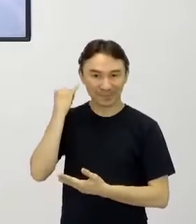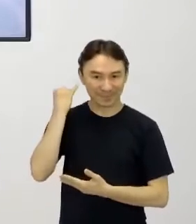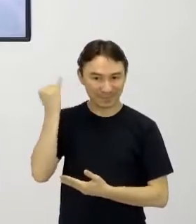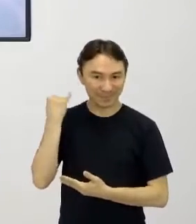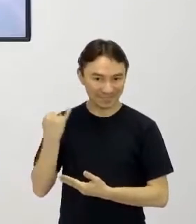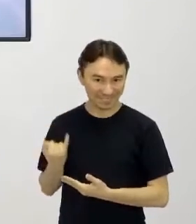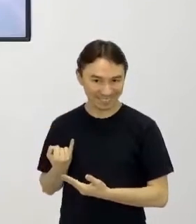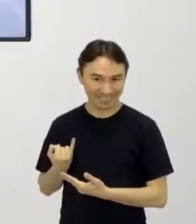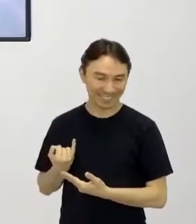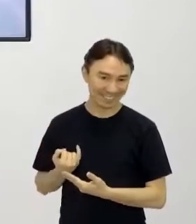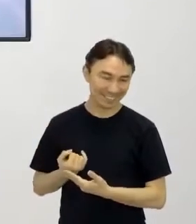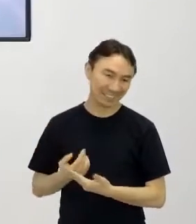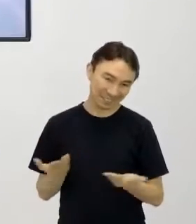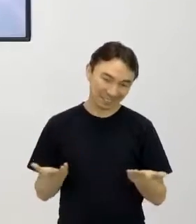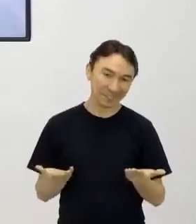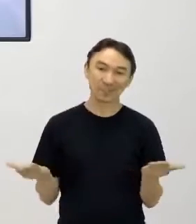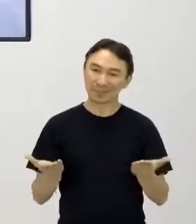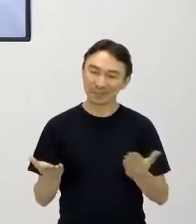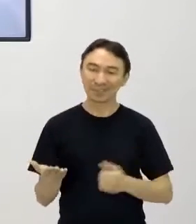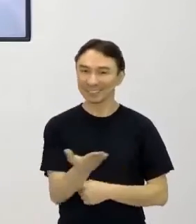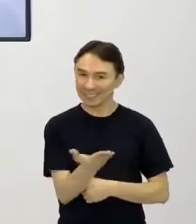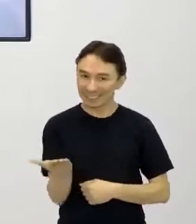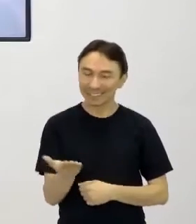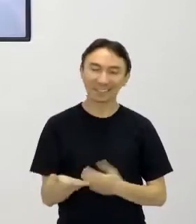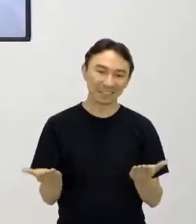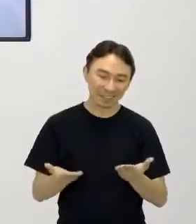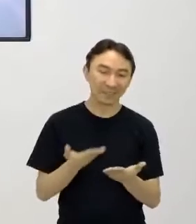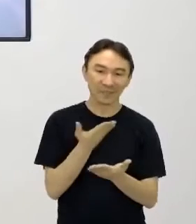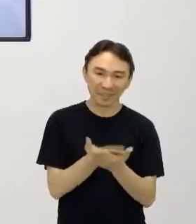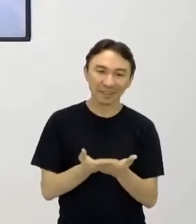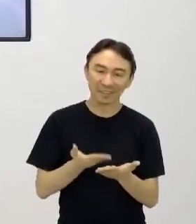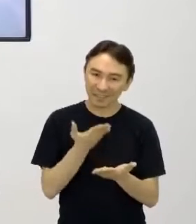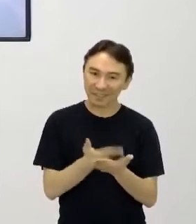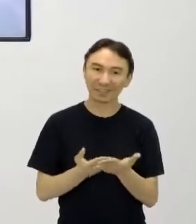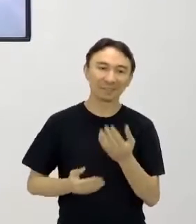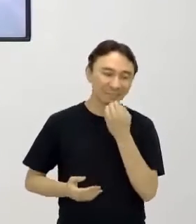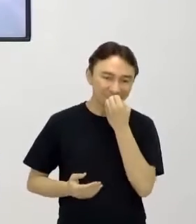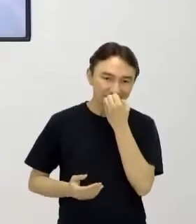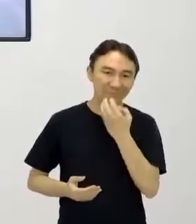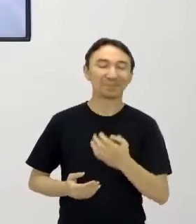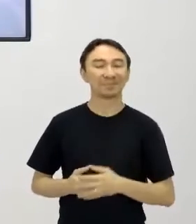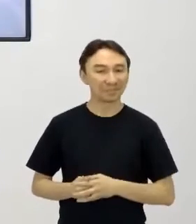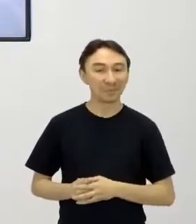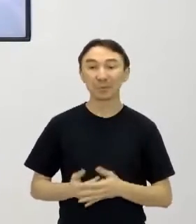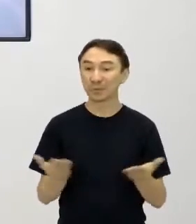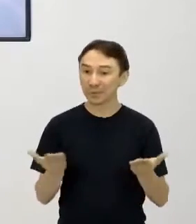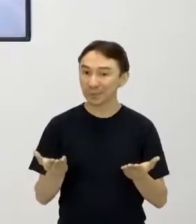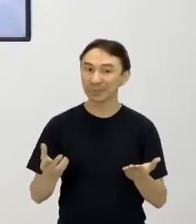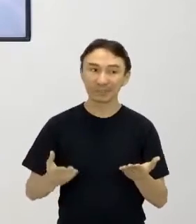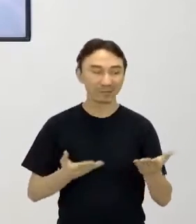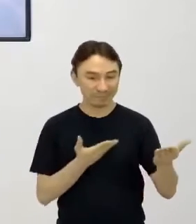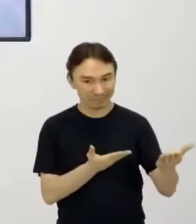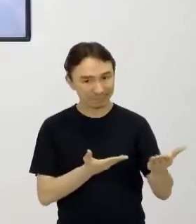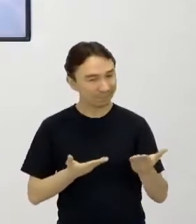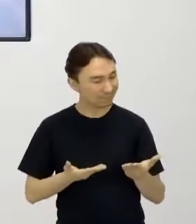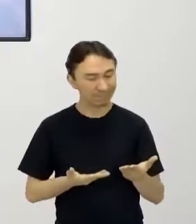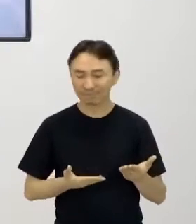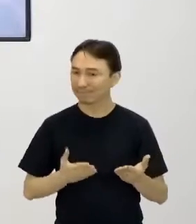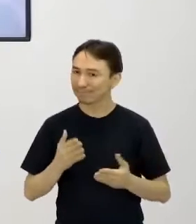meu sinal. Sejam bem-vindos à nossa aula. E hoje eu tenho um convidado aqui muito importante para essa